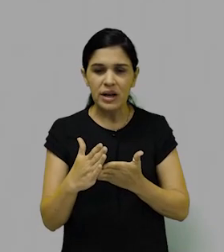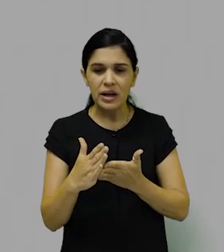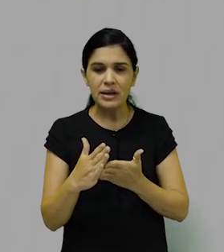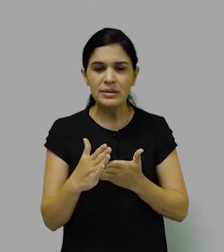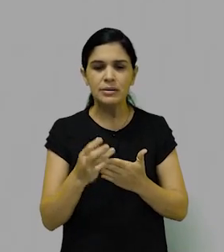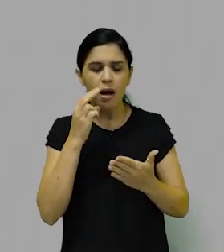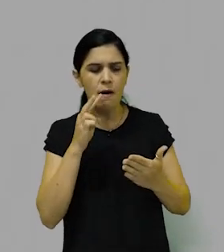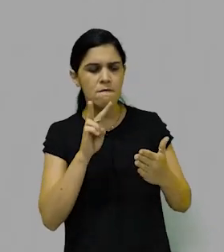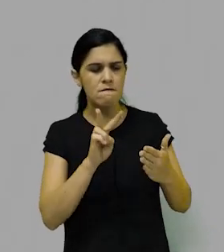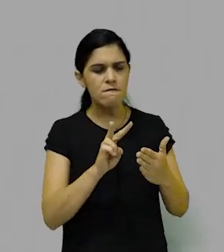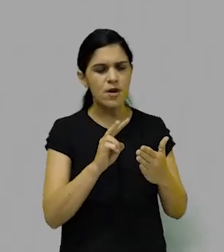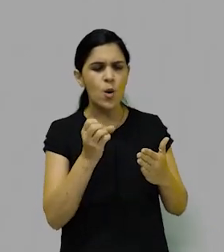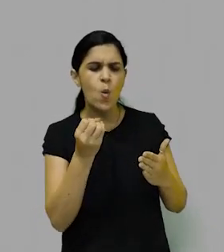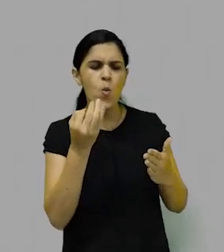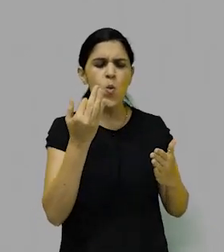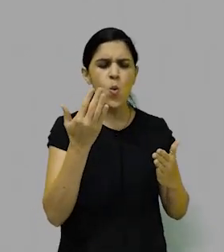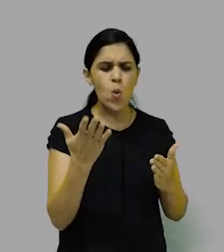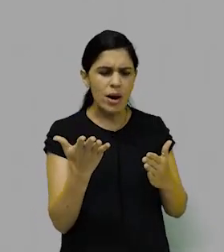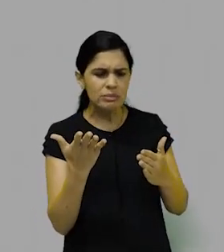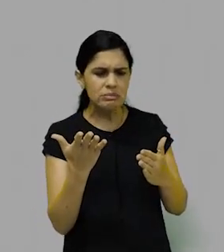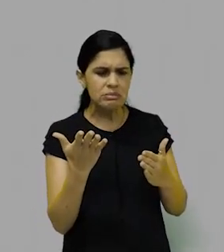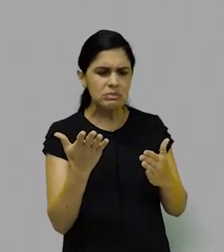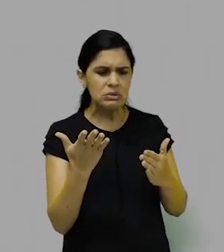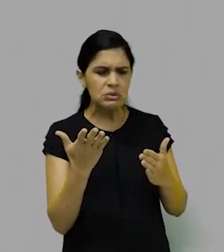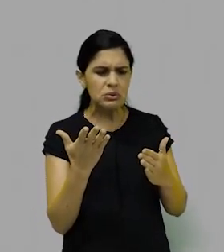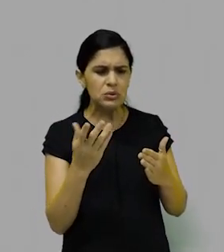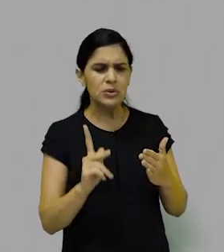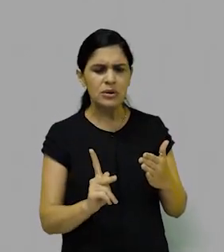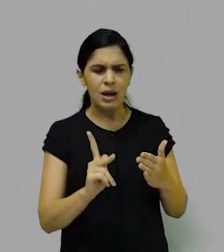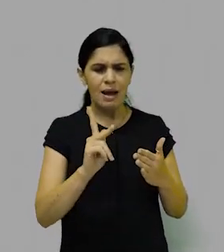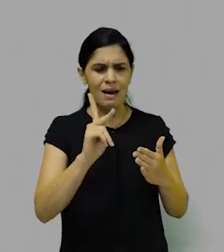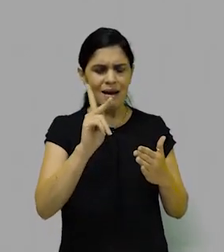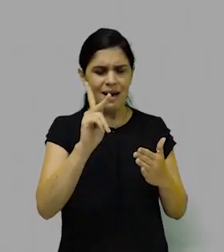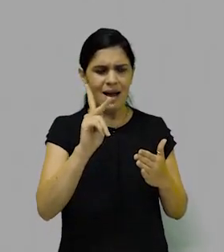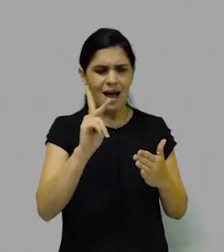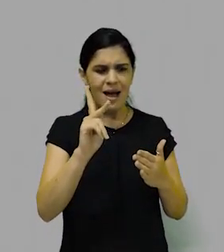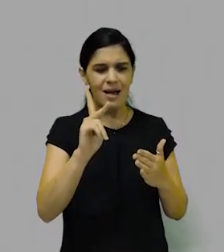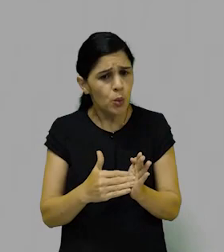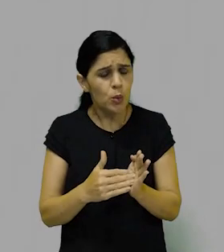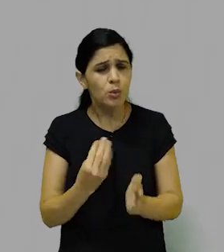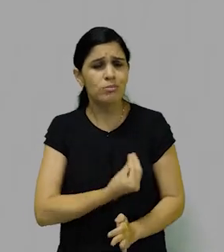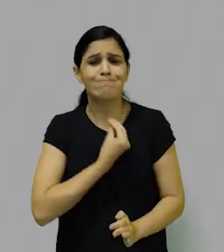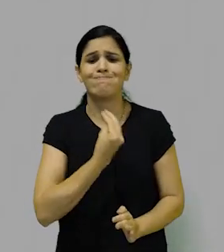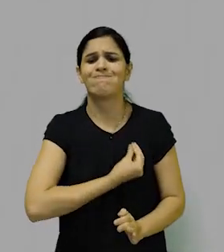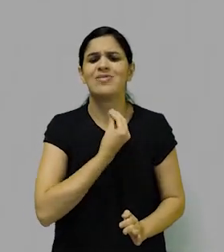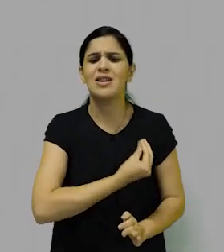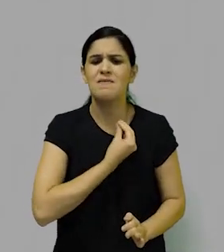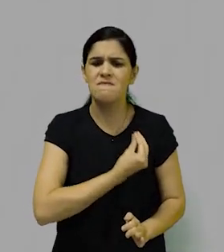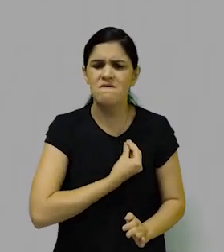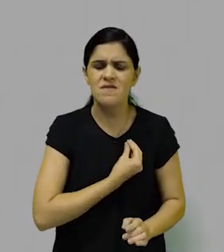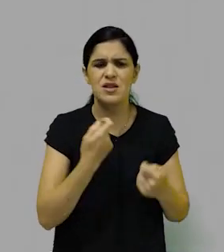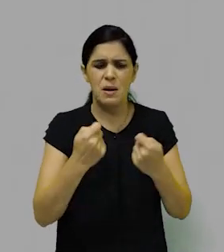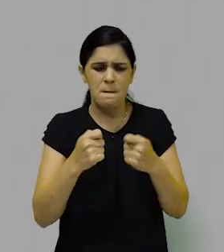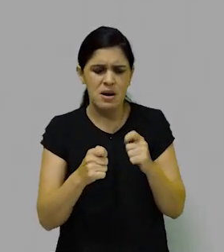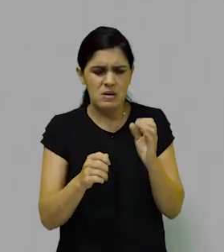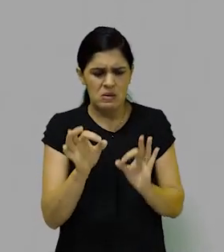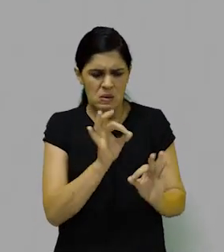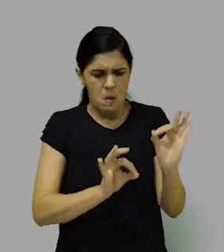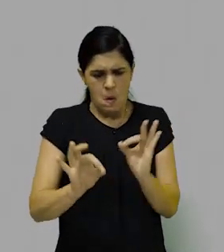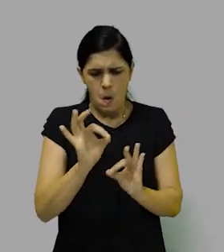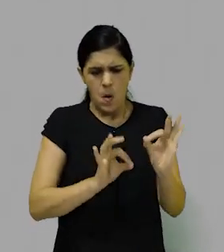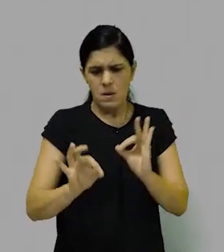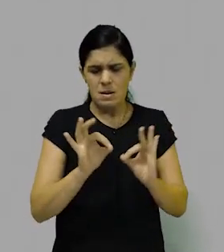Em percentual, se nós formos falar, 90% dos casos de distúrbios alimentares que acontecem